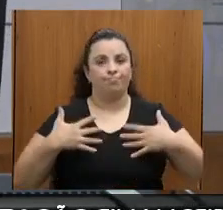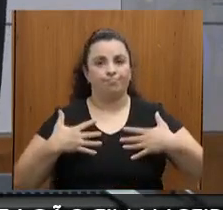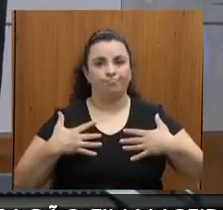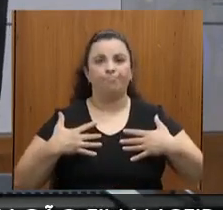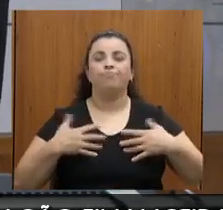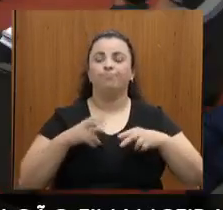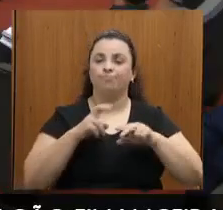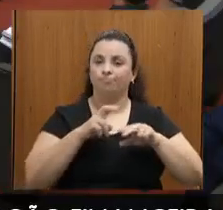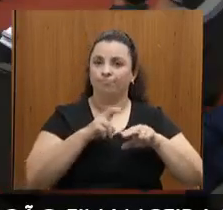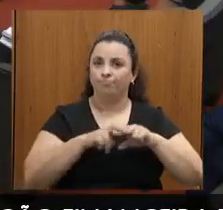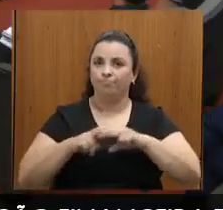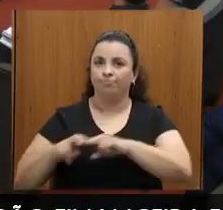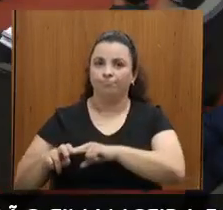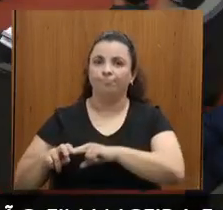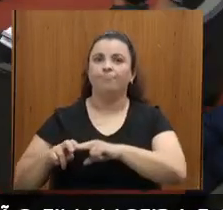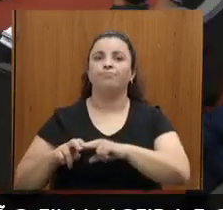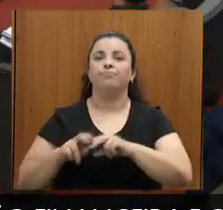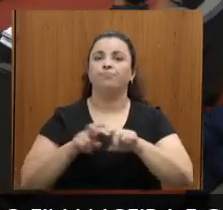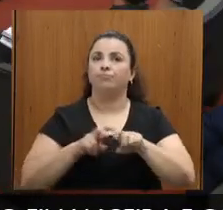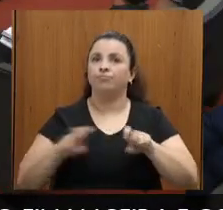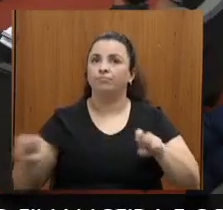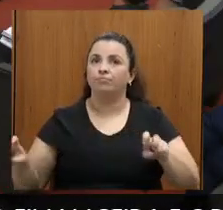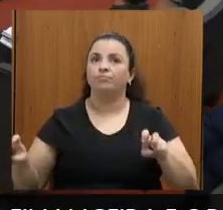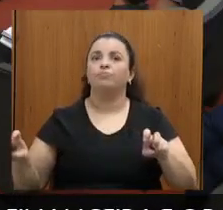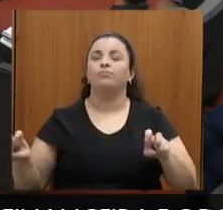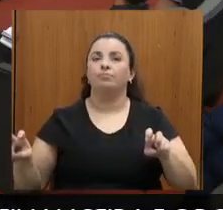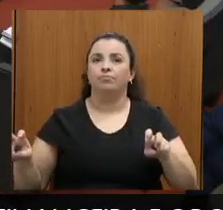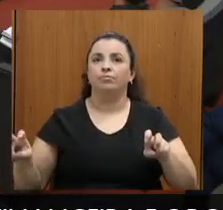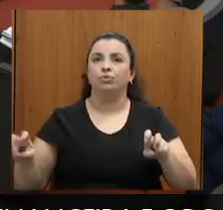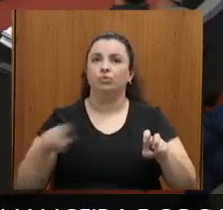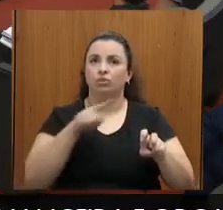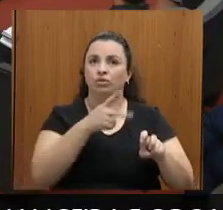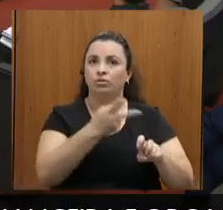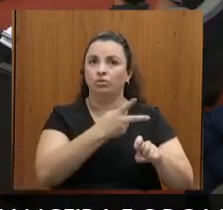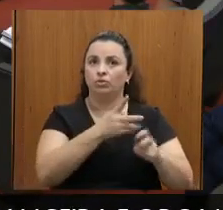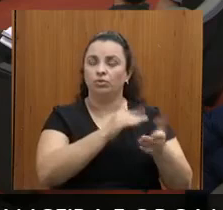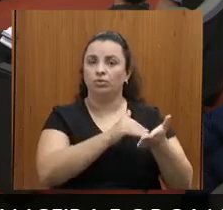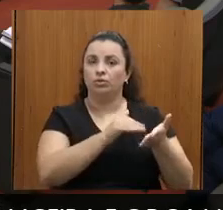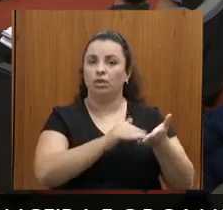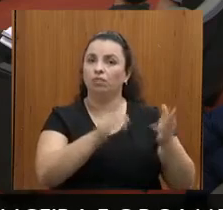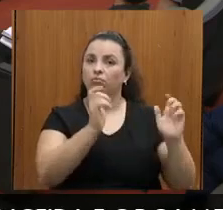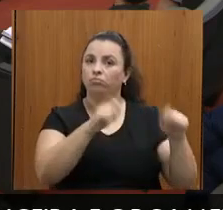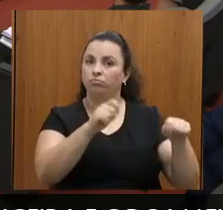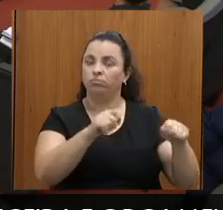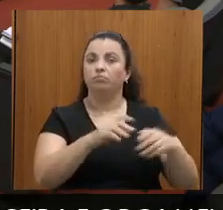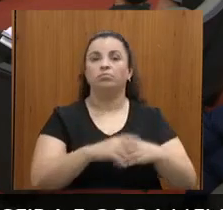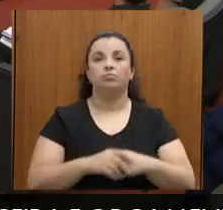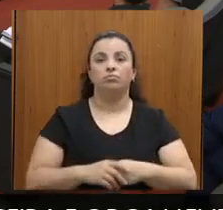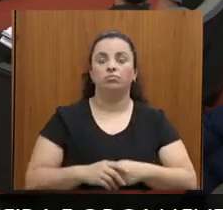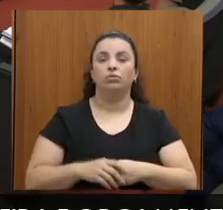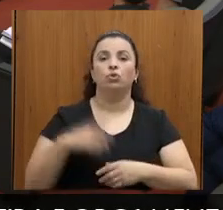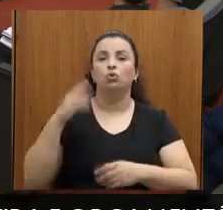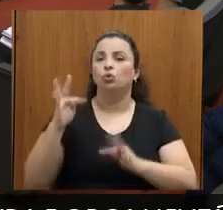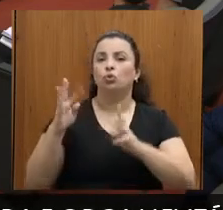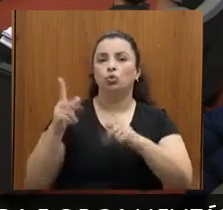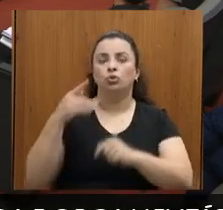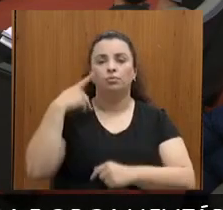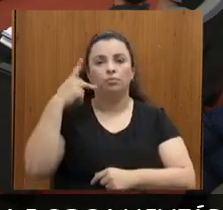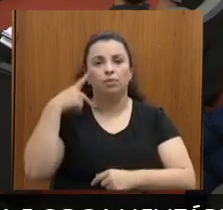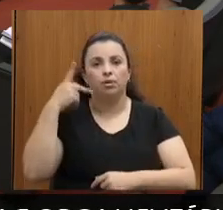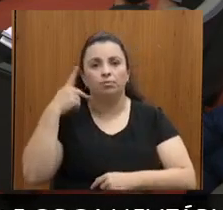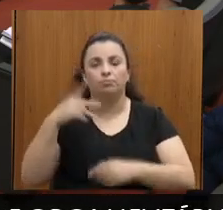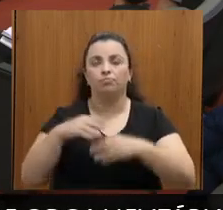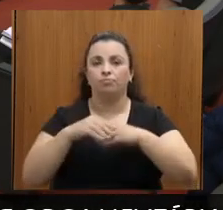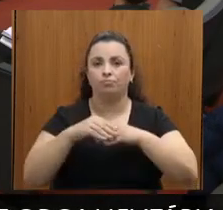competentes dedicados secretários, comentar todos os nossos parlamentares aqui, Marquinho, que desde bem